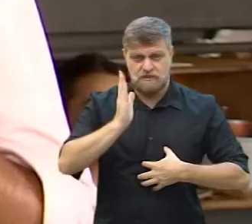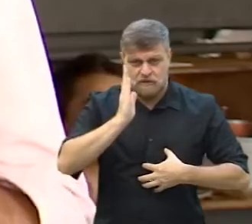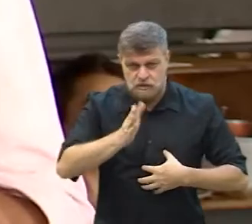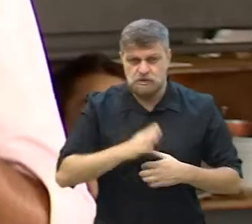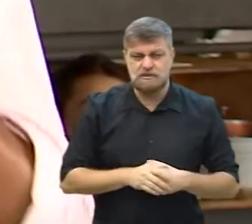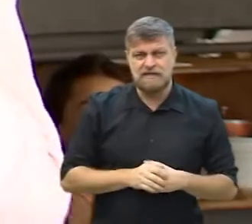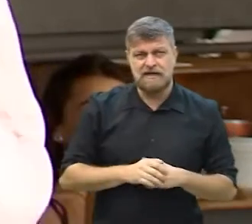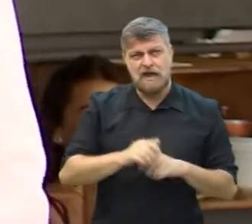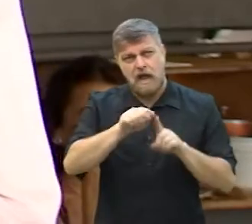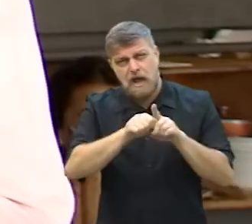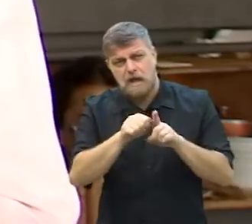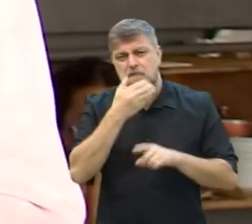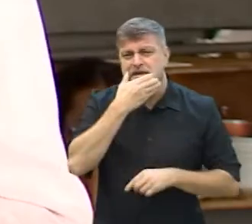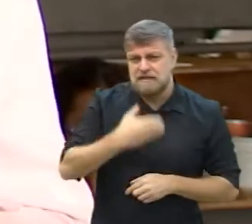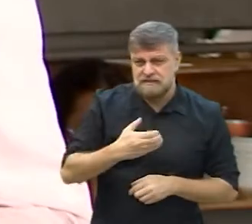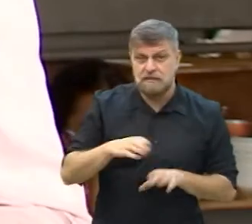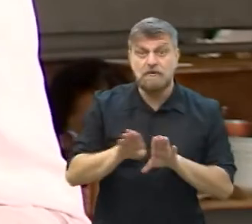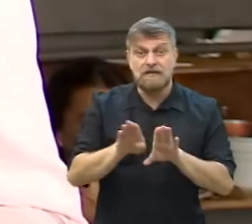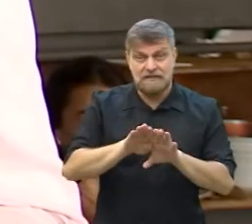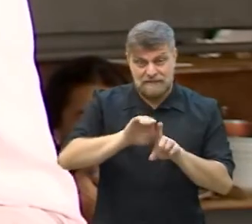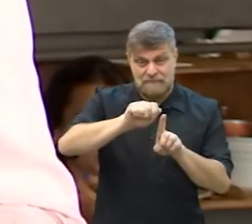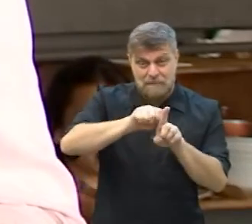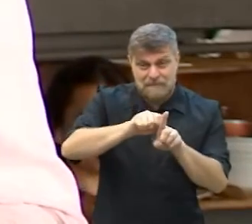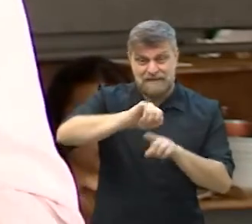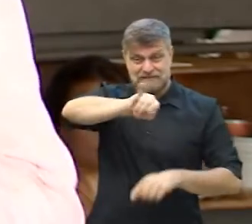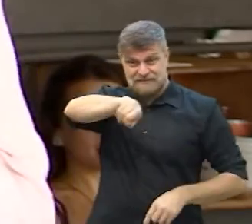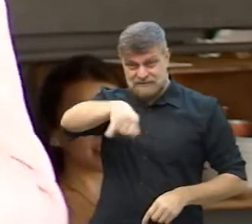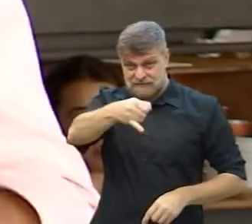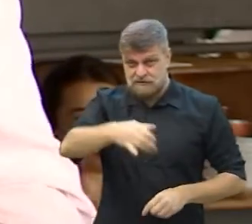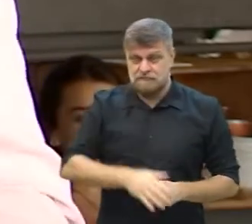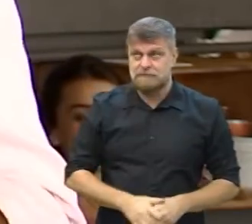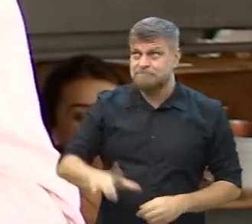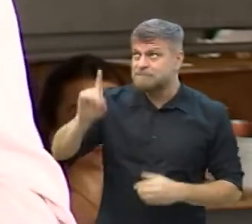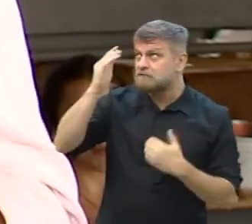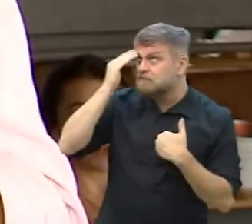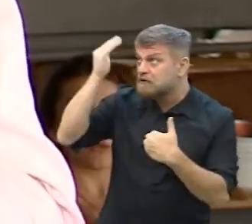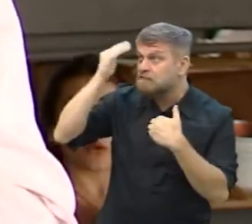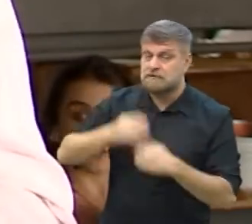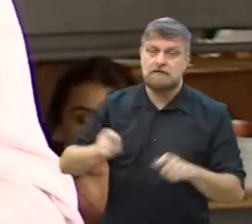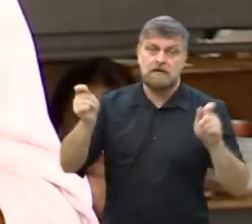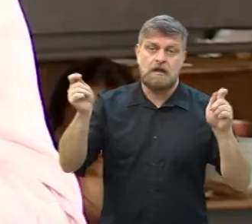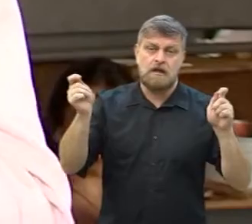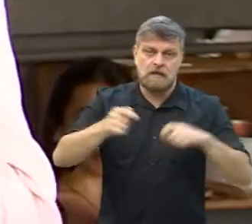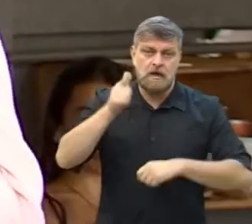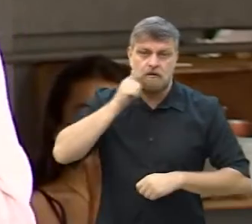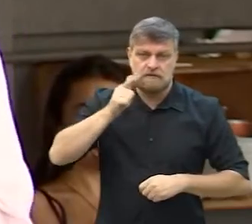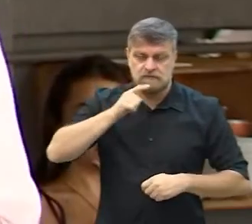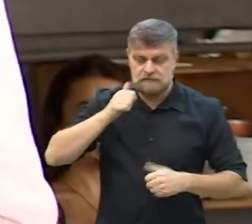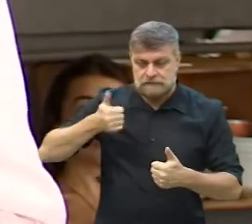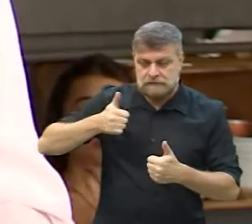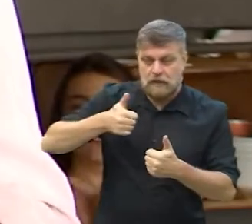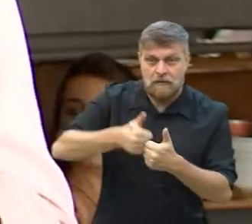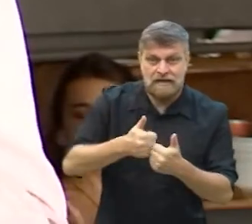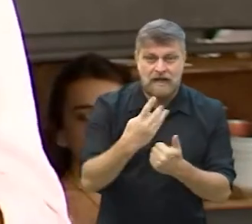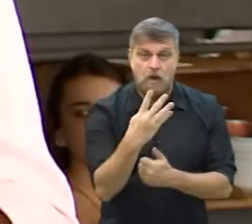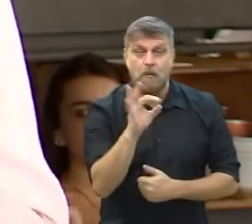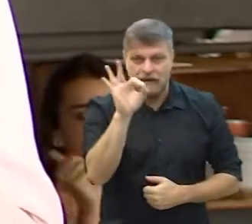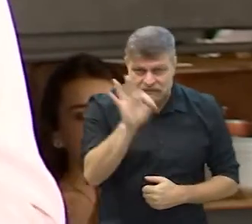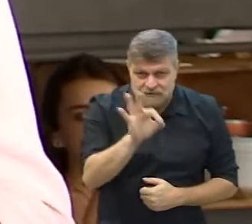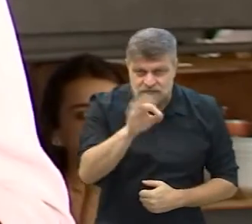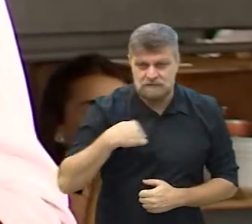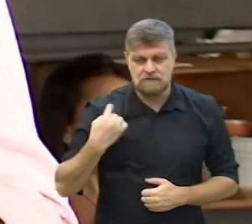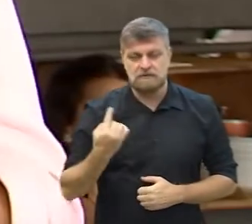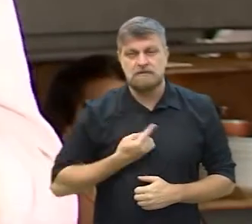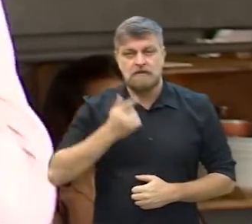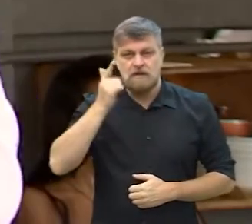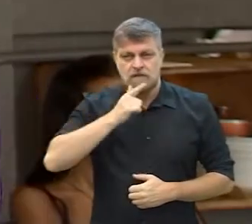movimentos de final de dezembro e janeiro. Mas graças a Deus ainda está conseguindo, está próximo desses 40%, que